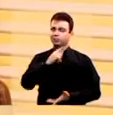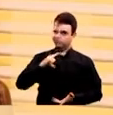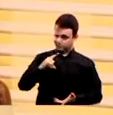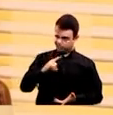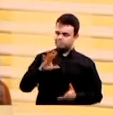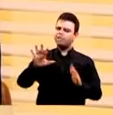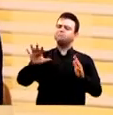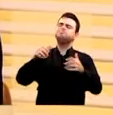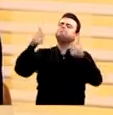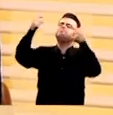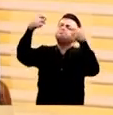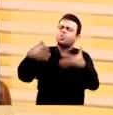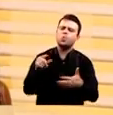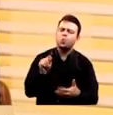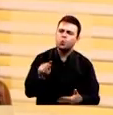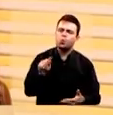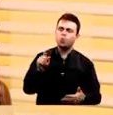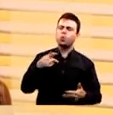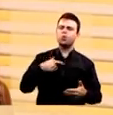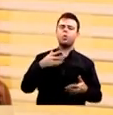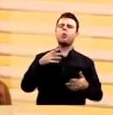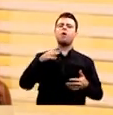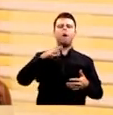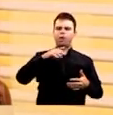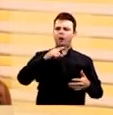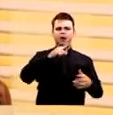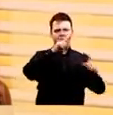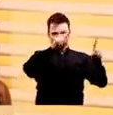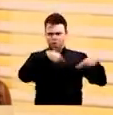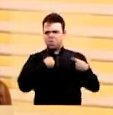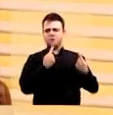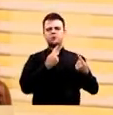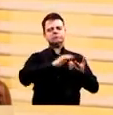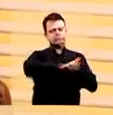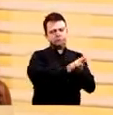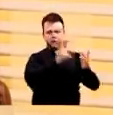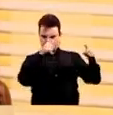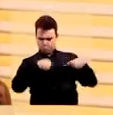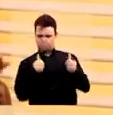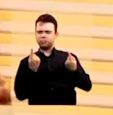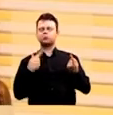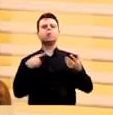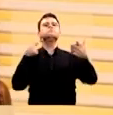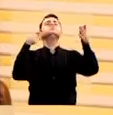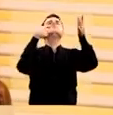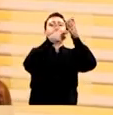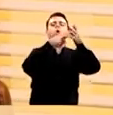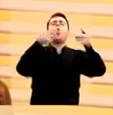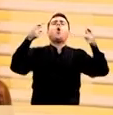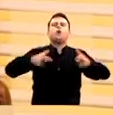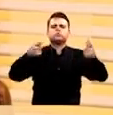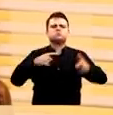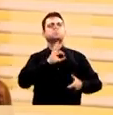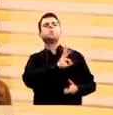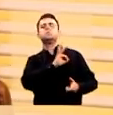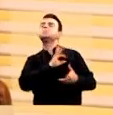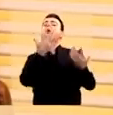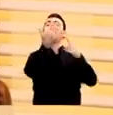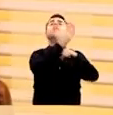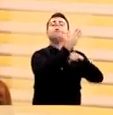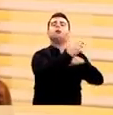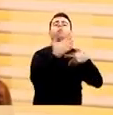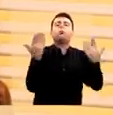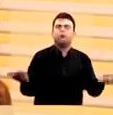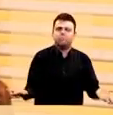Uma questão prática. Preciso denunciar algo que aconteceu comigo. Vou aonde? Qual que é o ponto de partida? Procuro quem? Quem está aí para